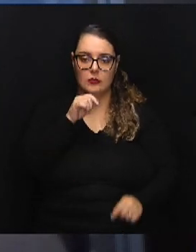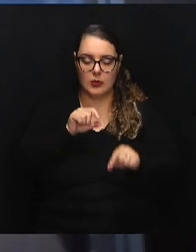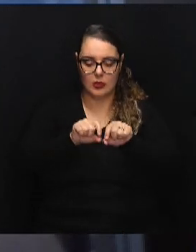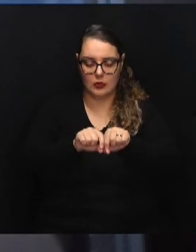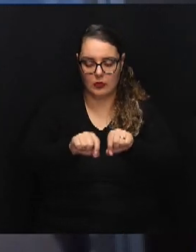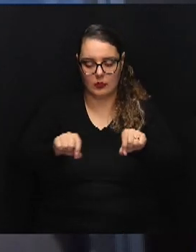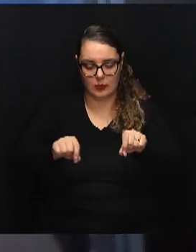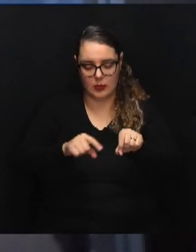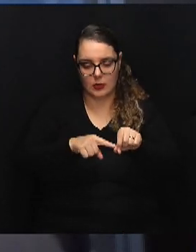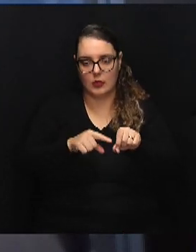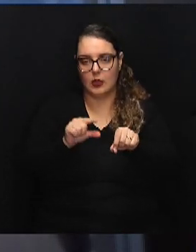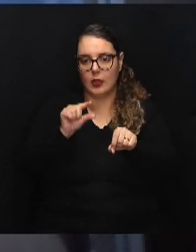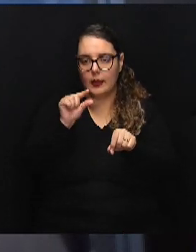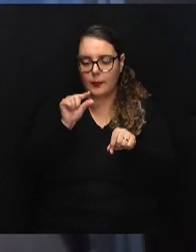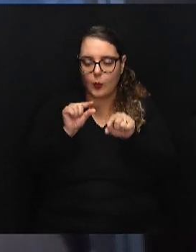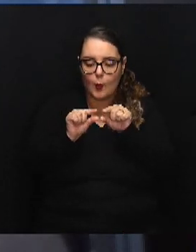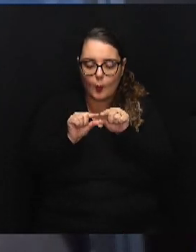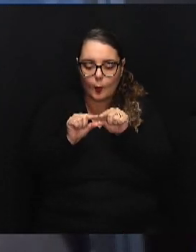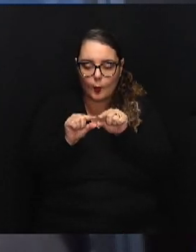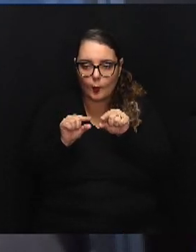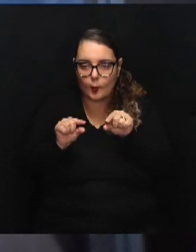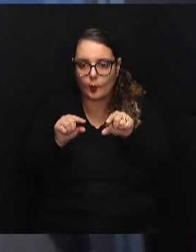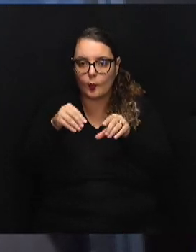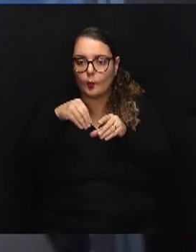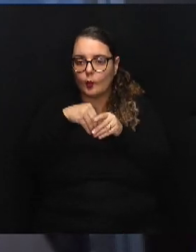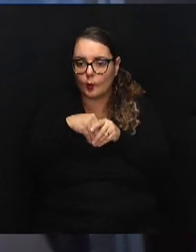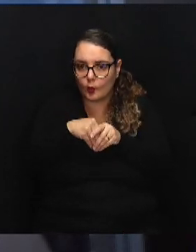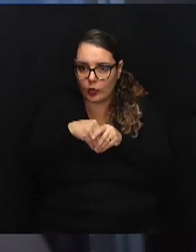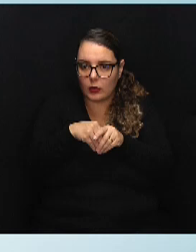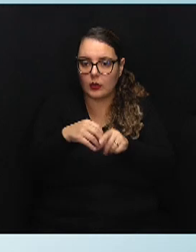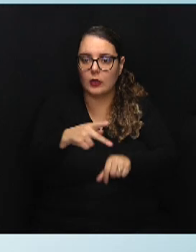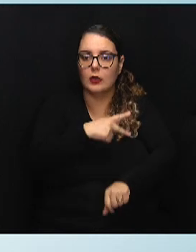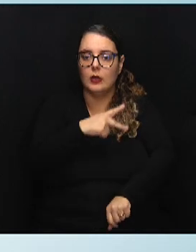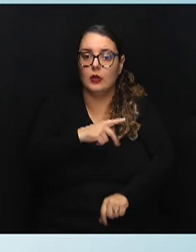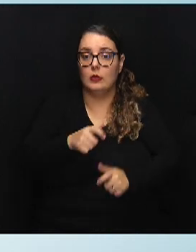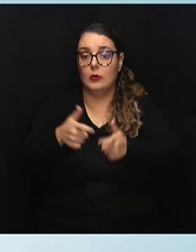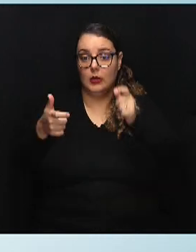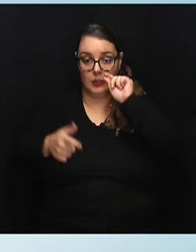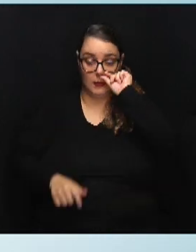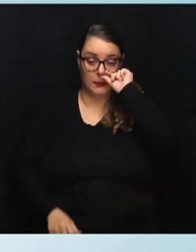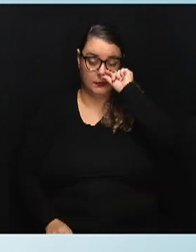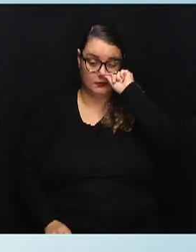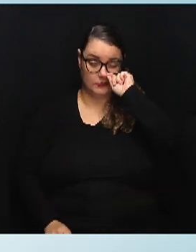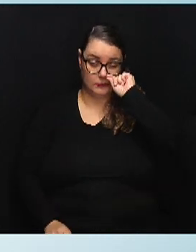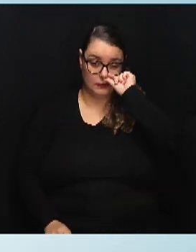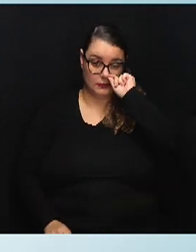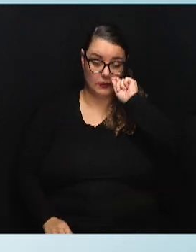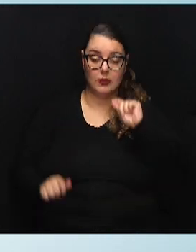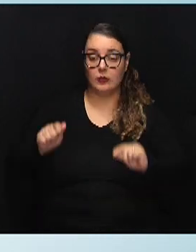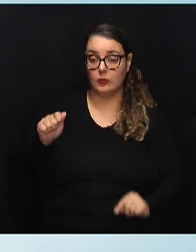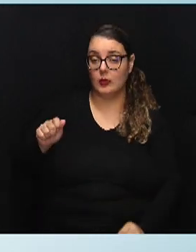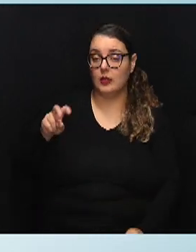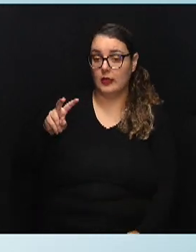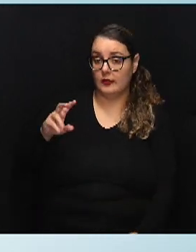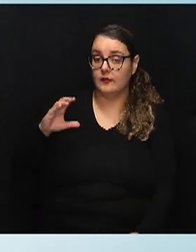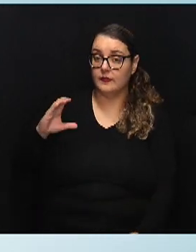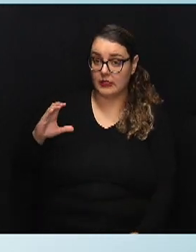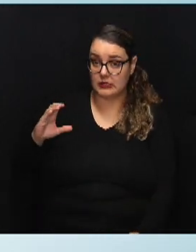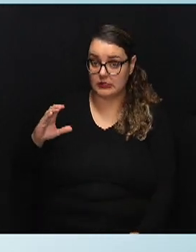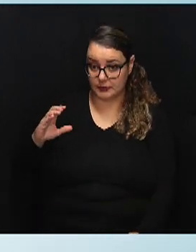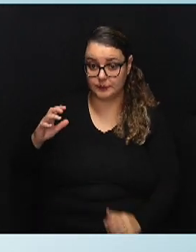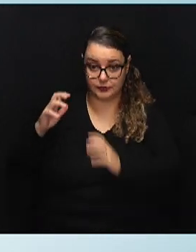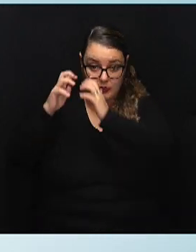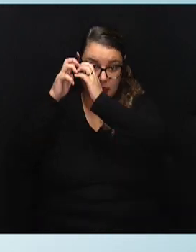de menor calibre, lá dentro do vaso a pressão está maior. O AVC, o acidente vascular cerebral,